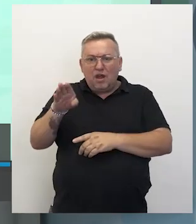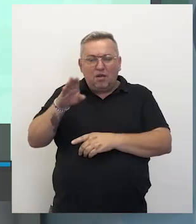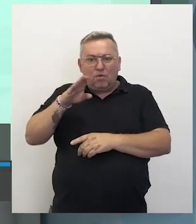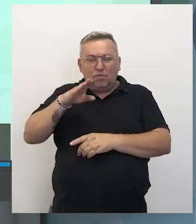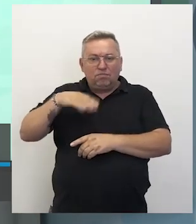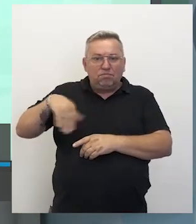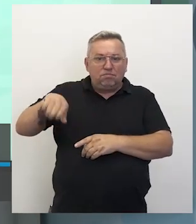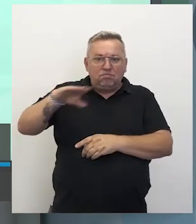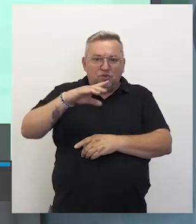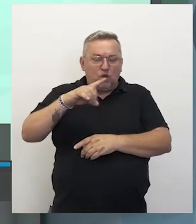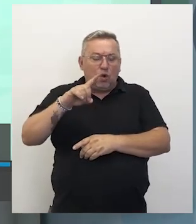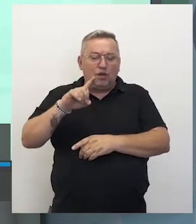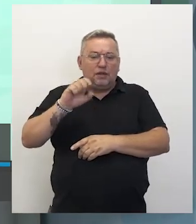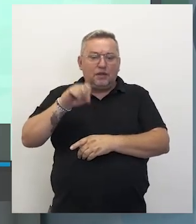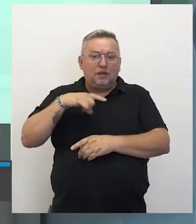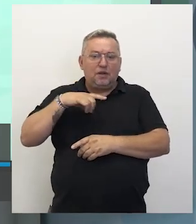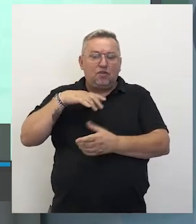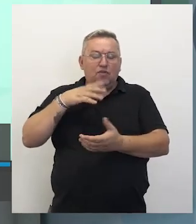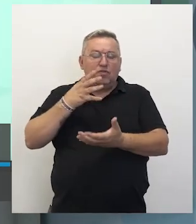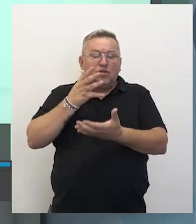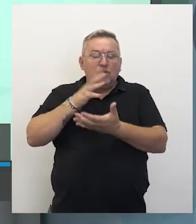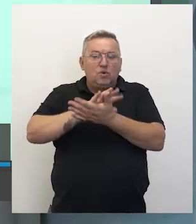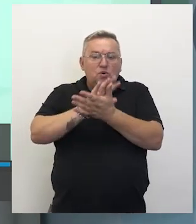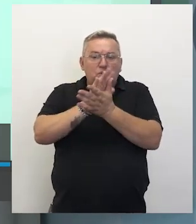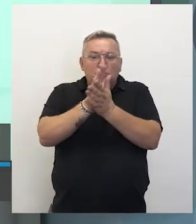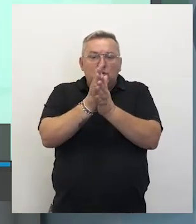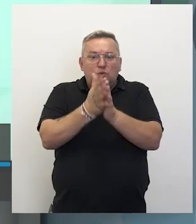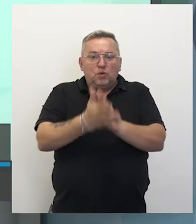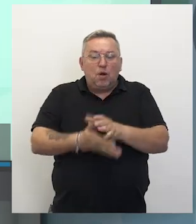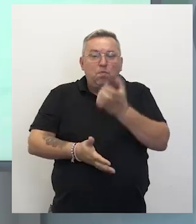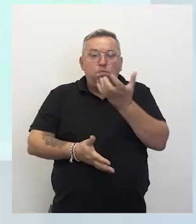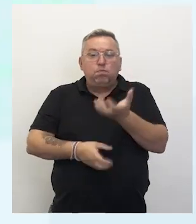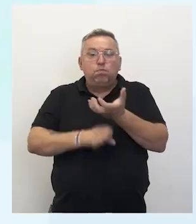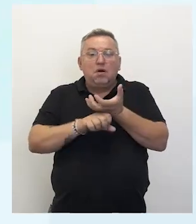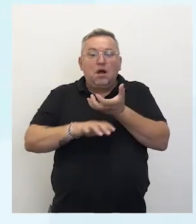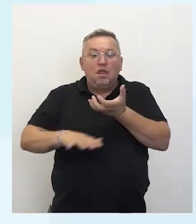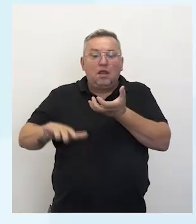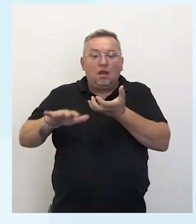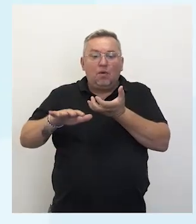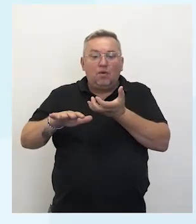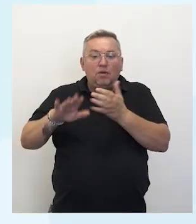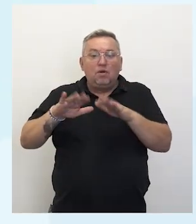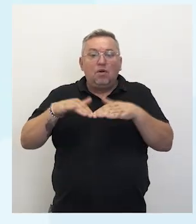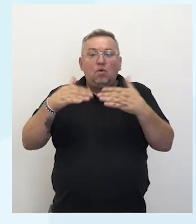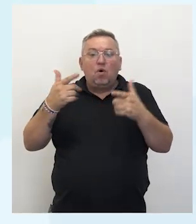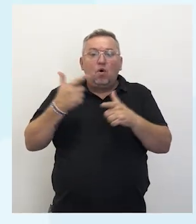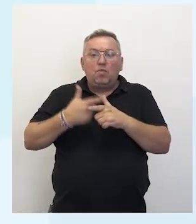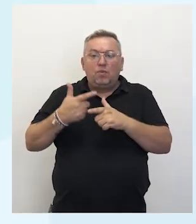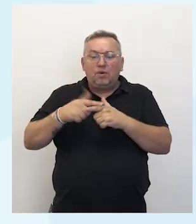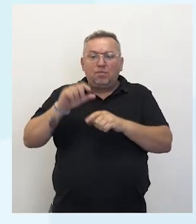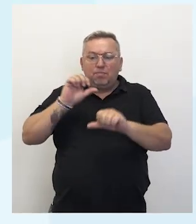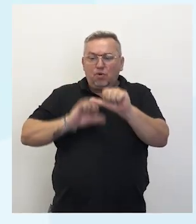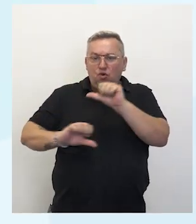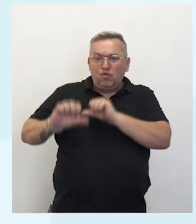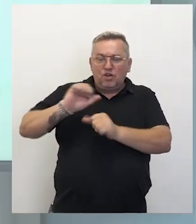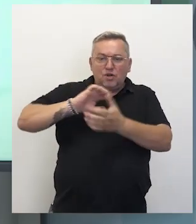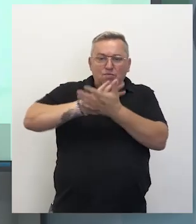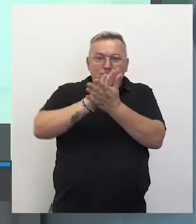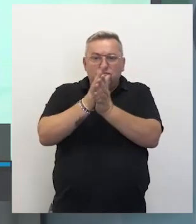nós, se a gente destruir o Pantanal? É isso que eu quero que você pense aí. Qual o problema em ocupar, destruir, modificar